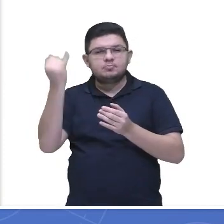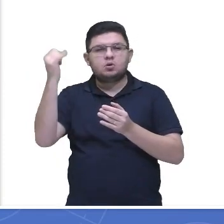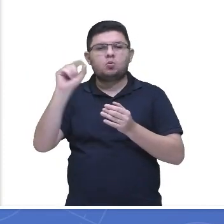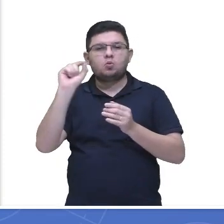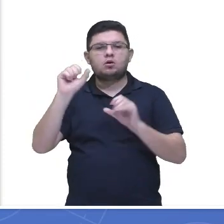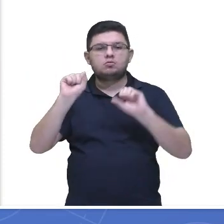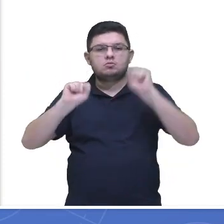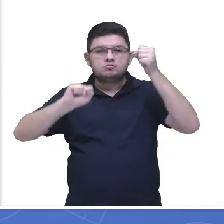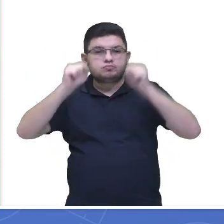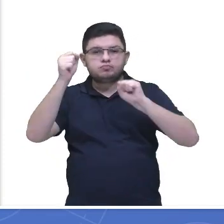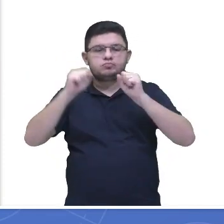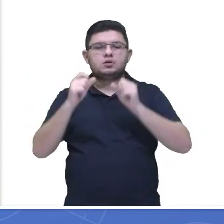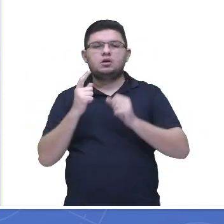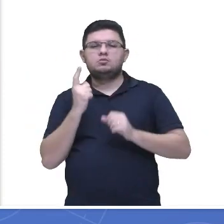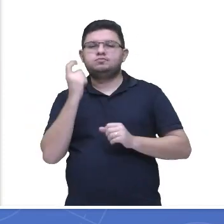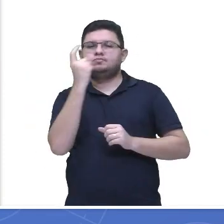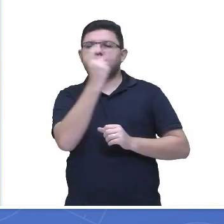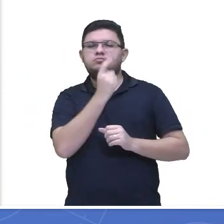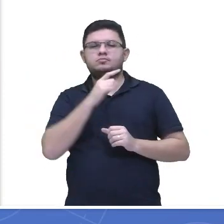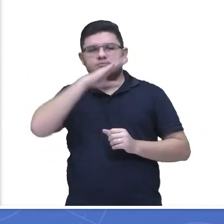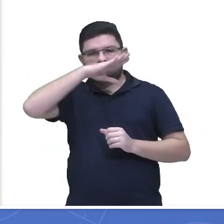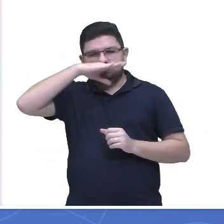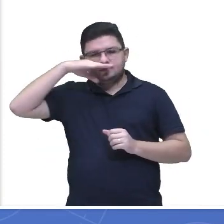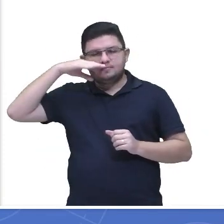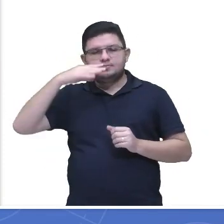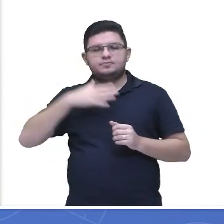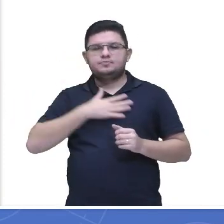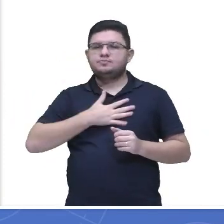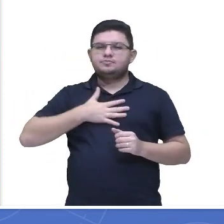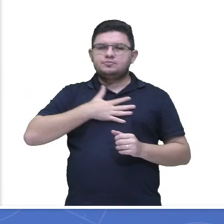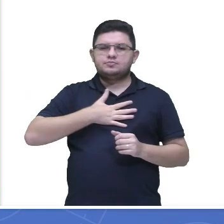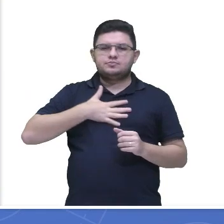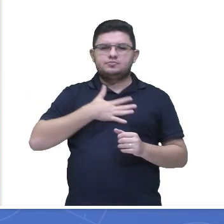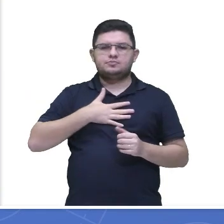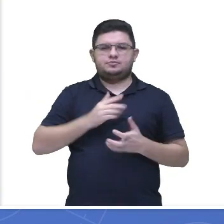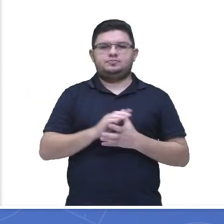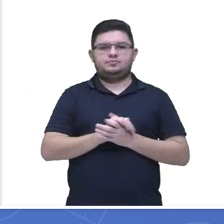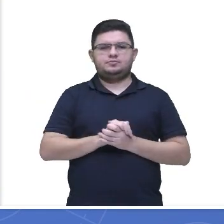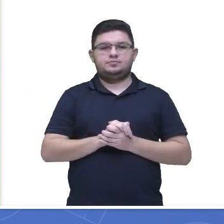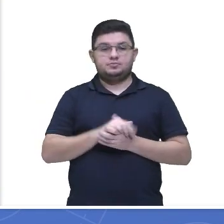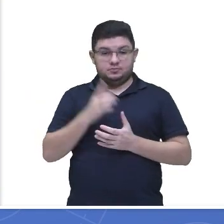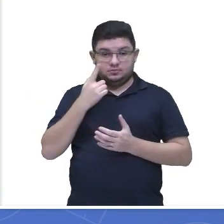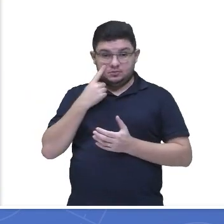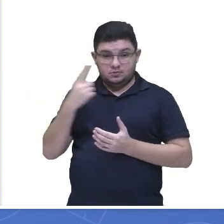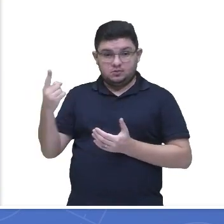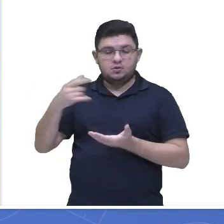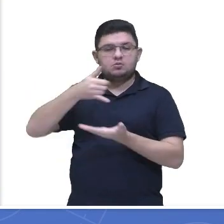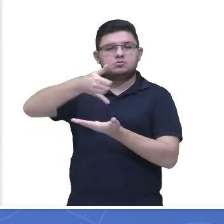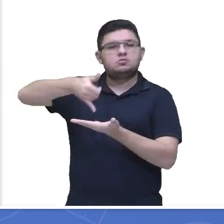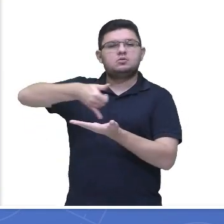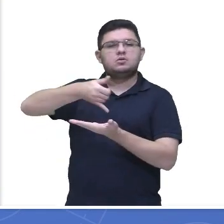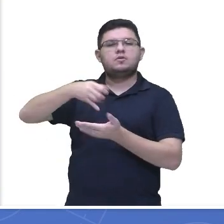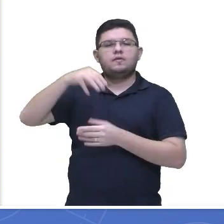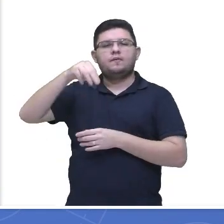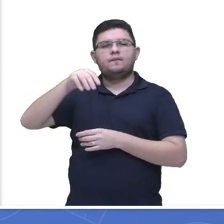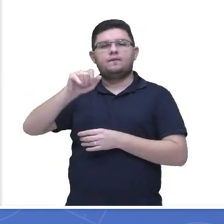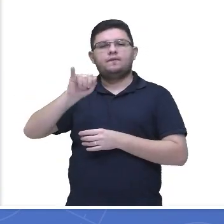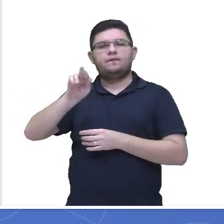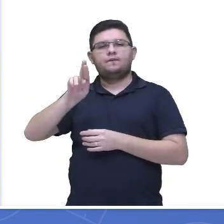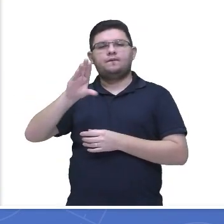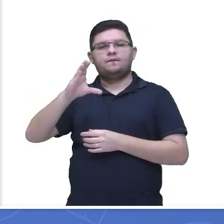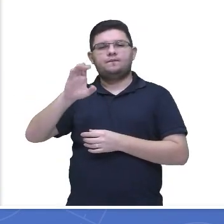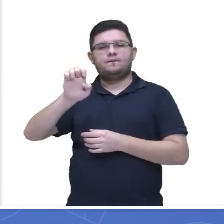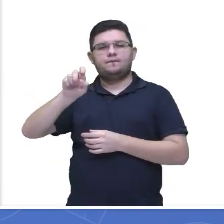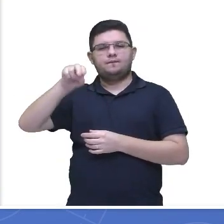perfumaria, porque ele tem um aroma agradável. E observe vocês que esse miceno, ele contém mais